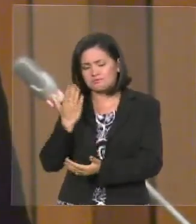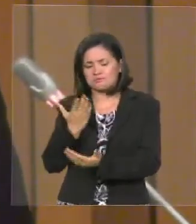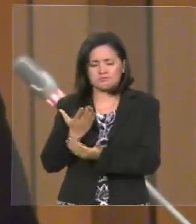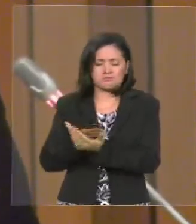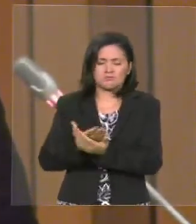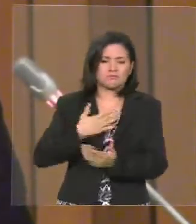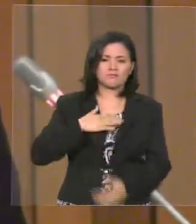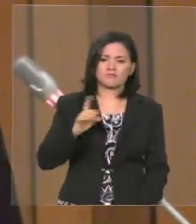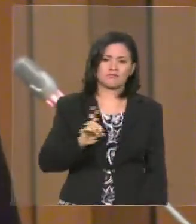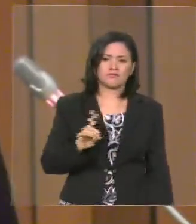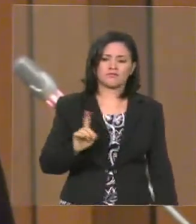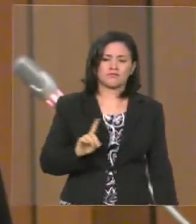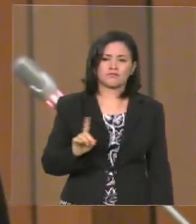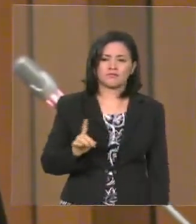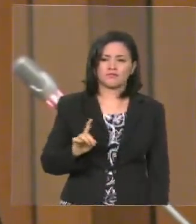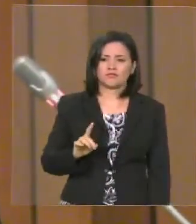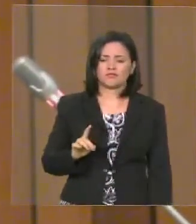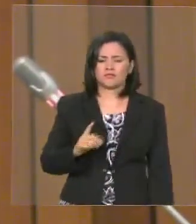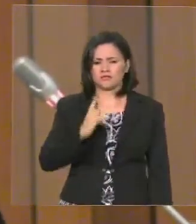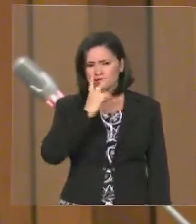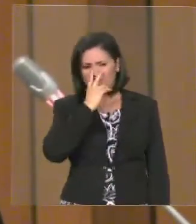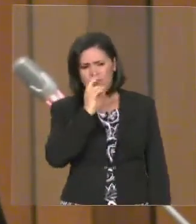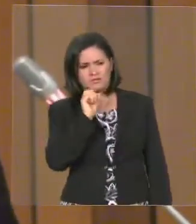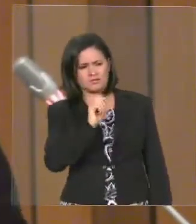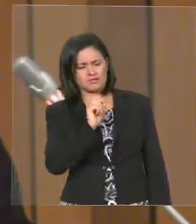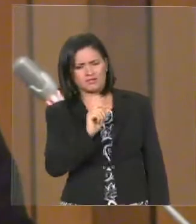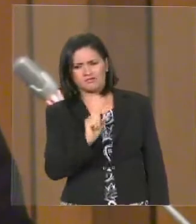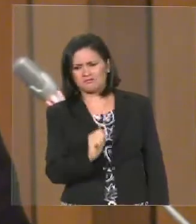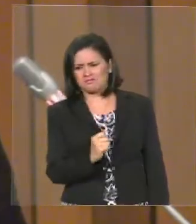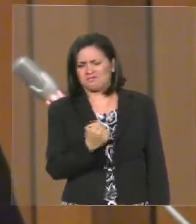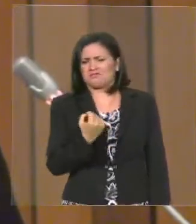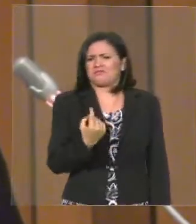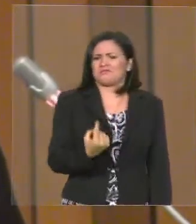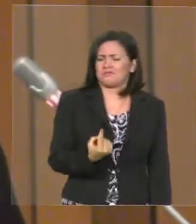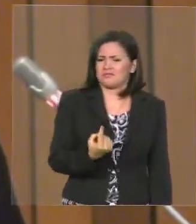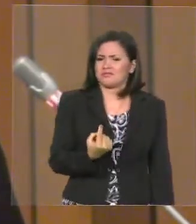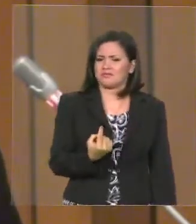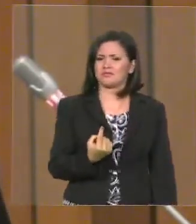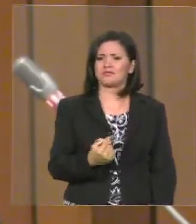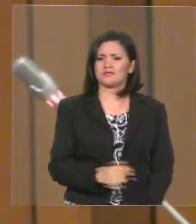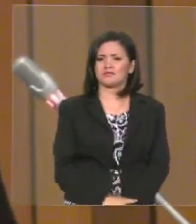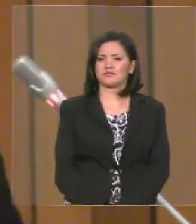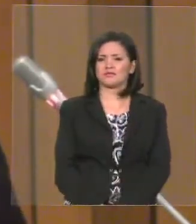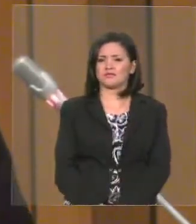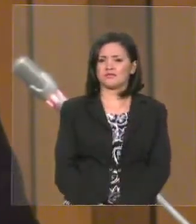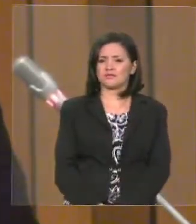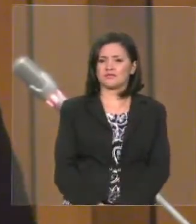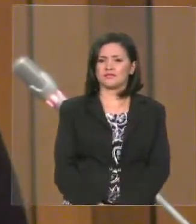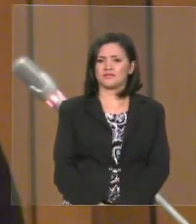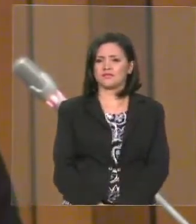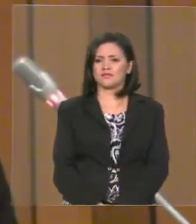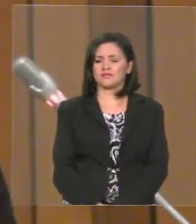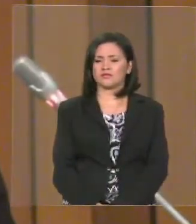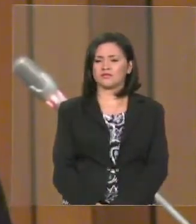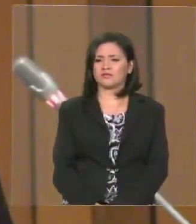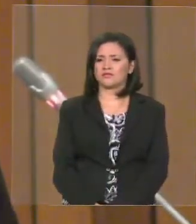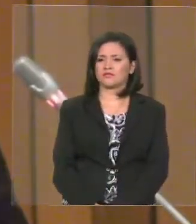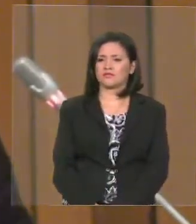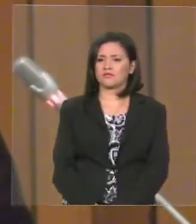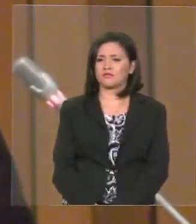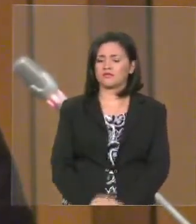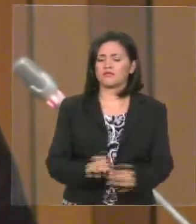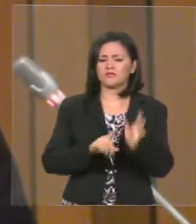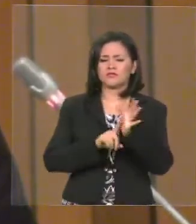e era tratado como uma zebra ou alguém que estava somente para cumprir tabela. Primeiro surpreendemos aparecendo nas primeiras pesquisas